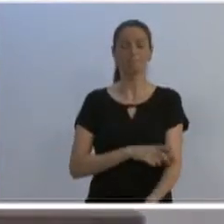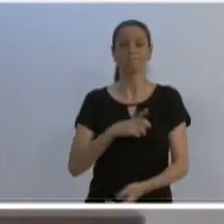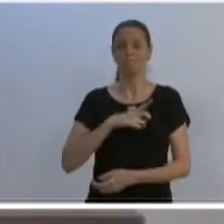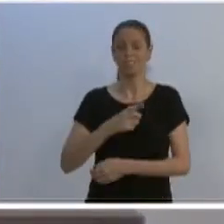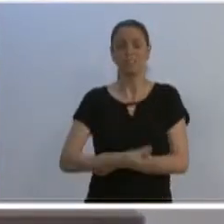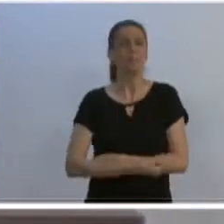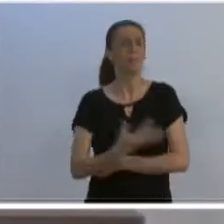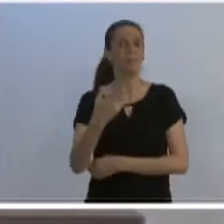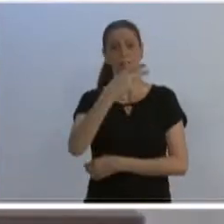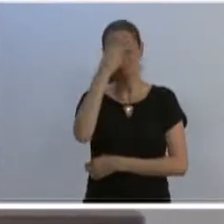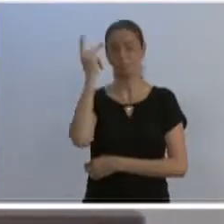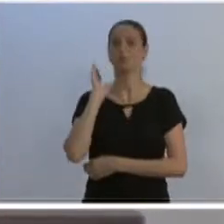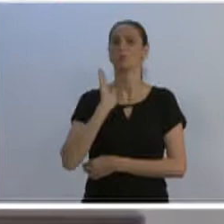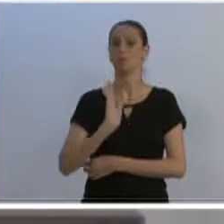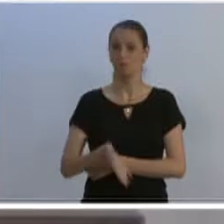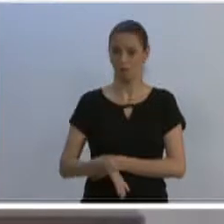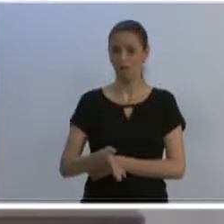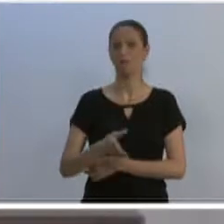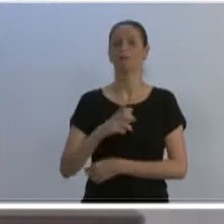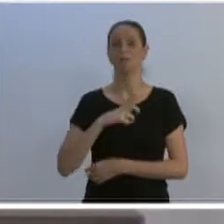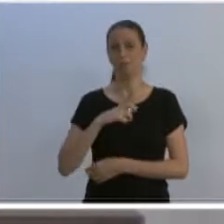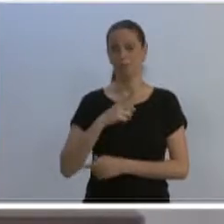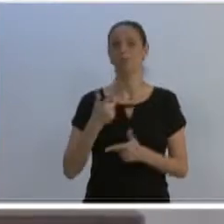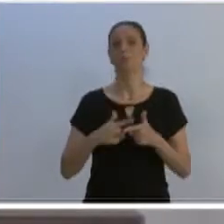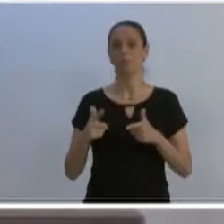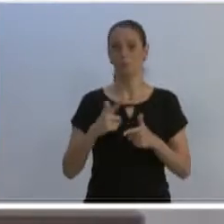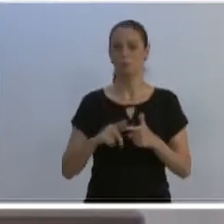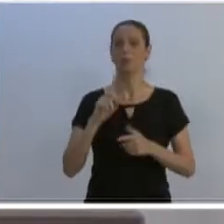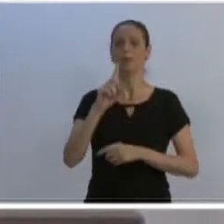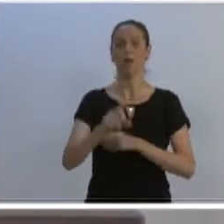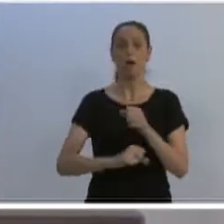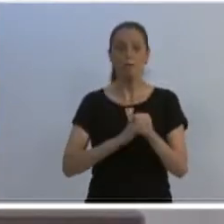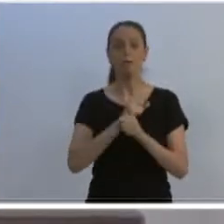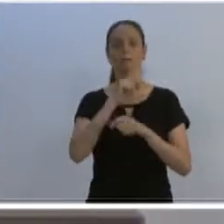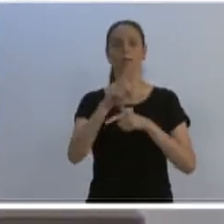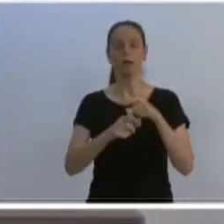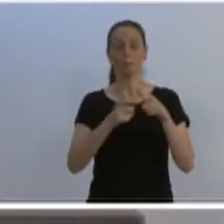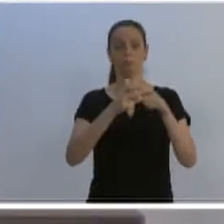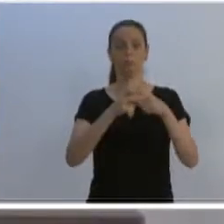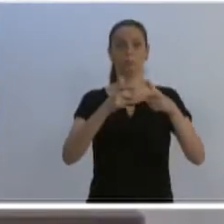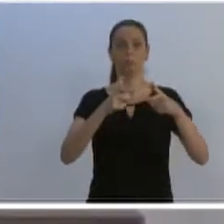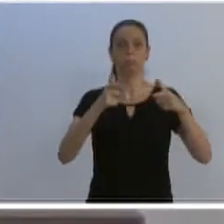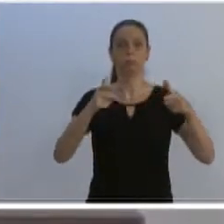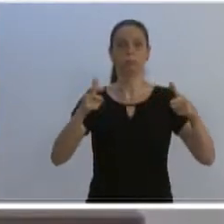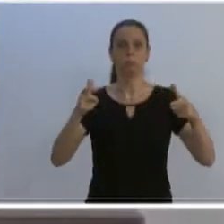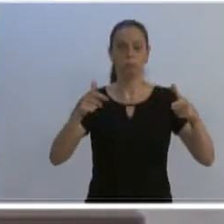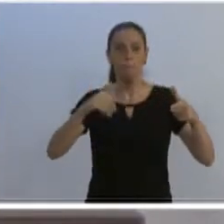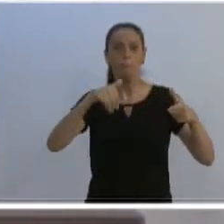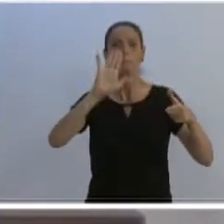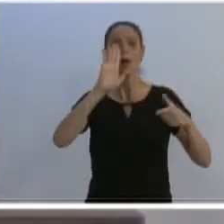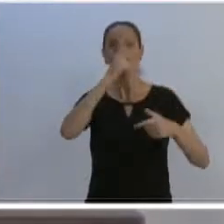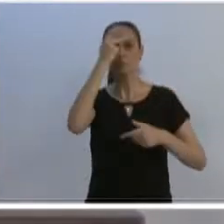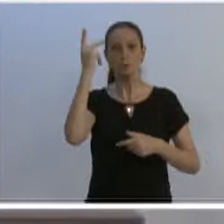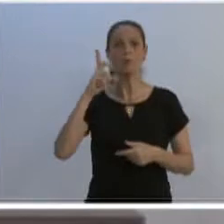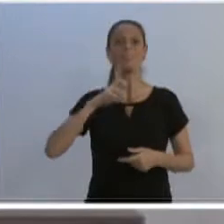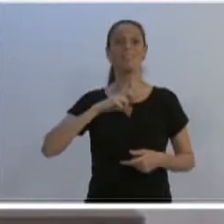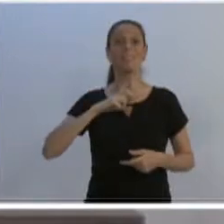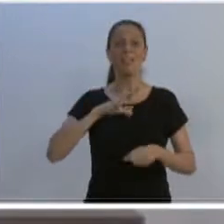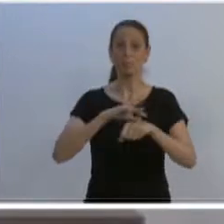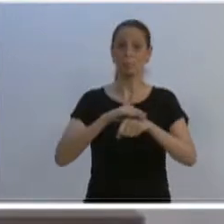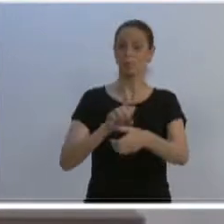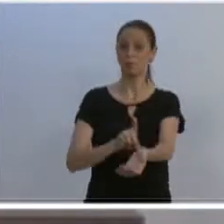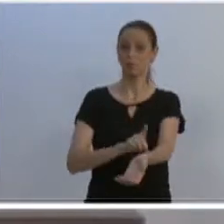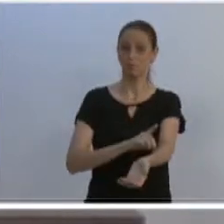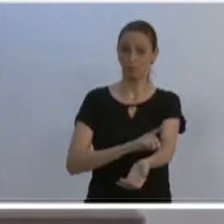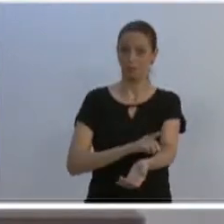bastante significativa da nossa população e que vem, ano a ano, tendo um número cada vez mais crescente de casos não